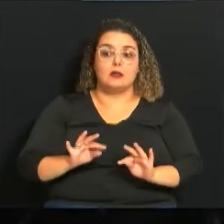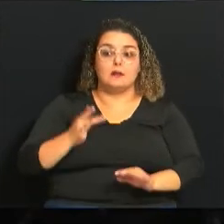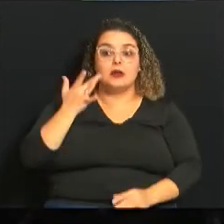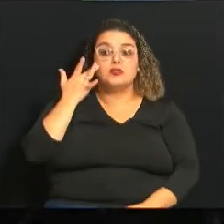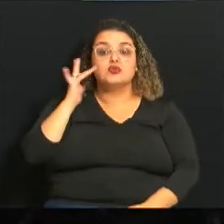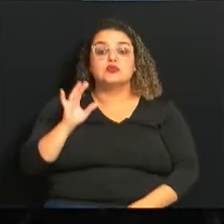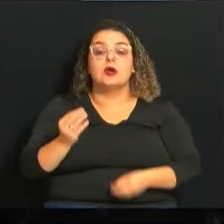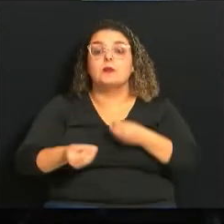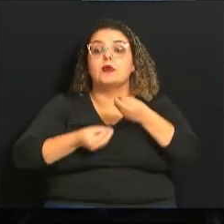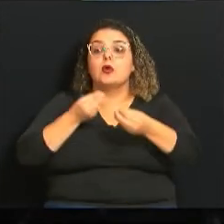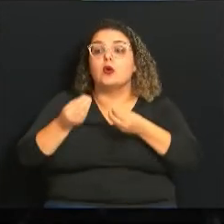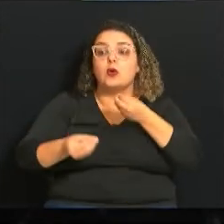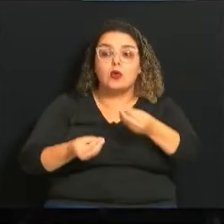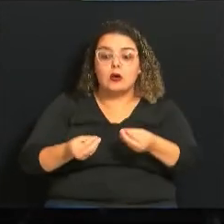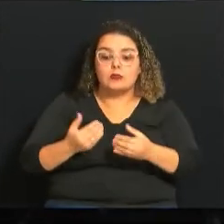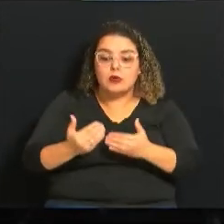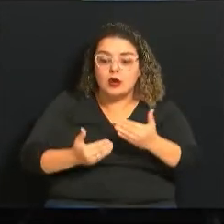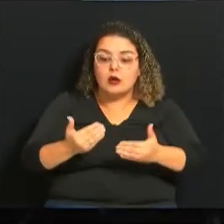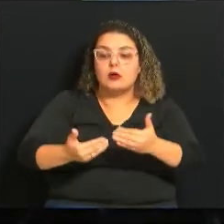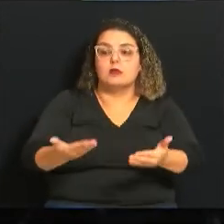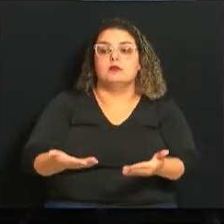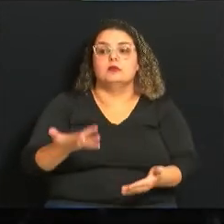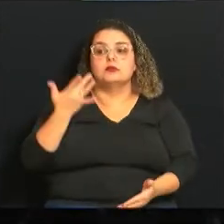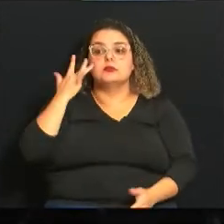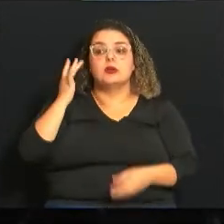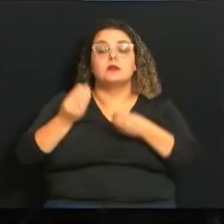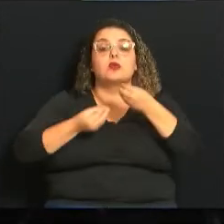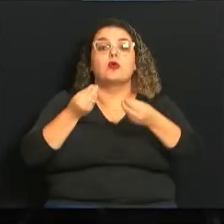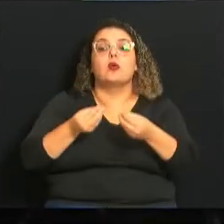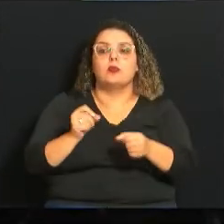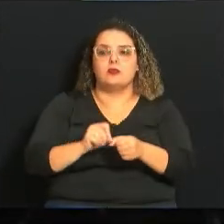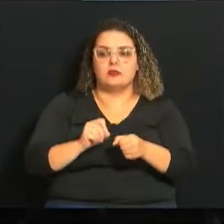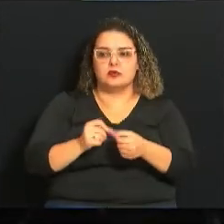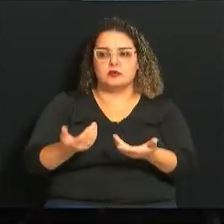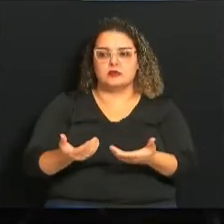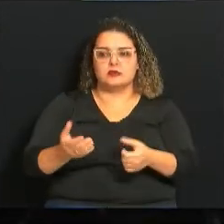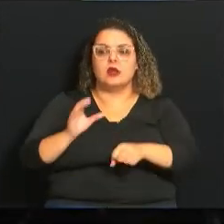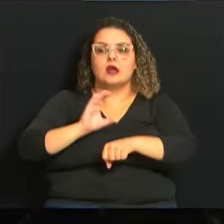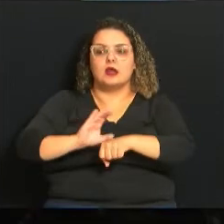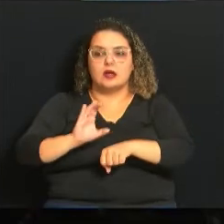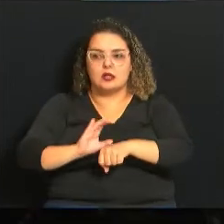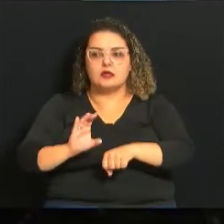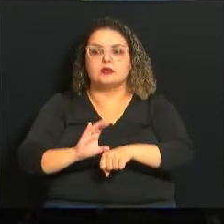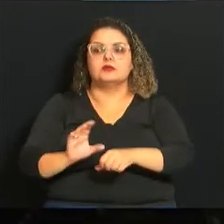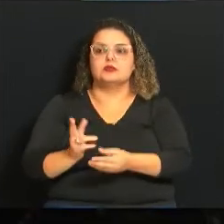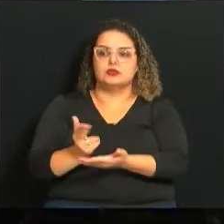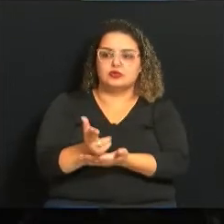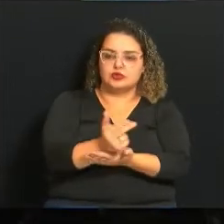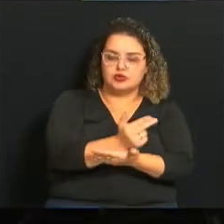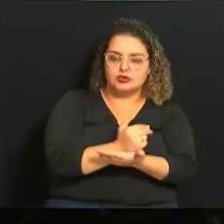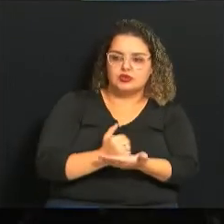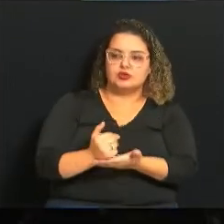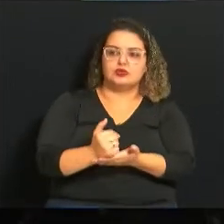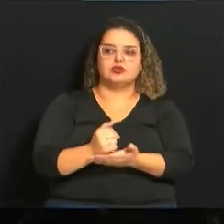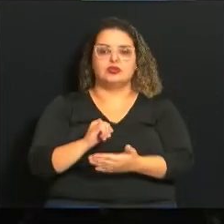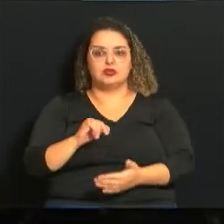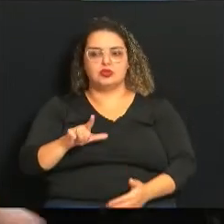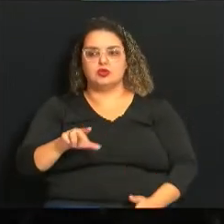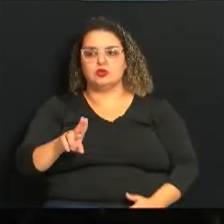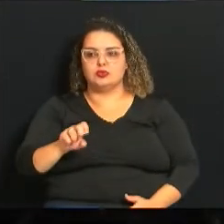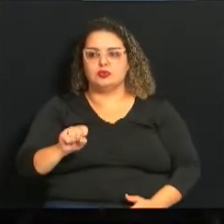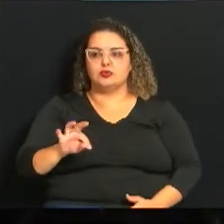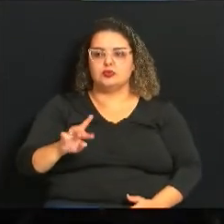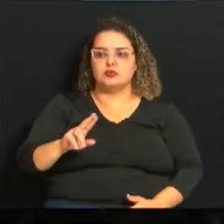como sair dali, qual é o próximo passo, né? Então, nesses cursos de desenho, de ilustração, a